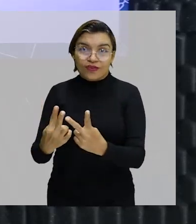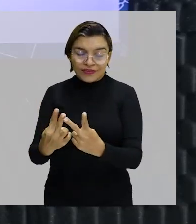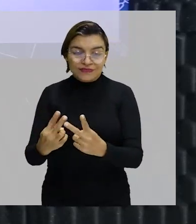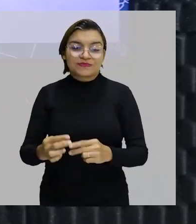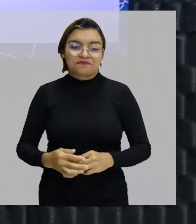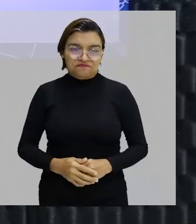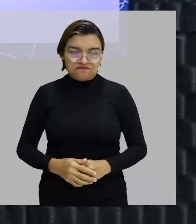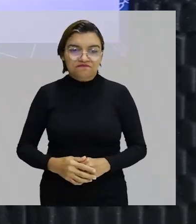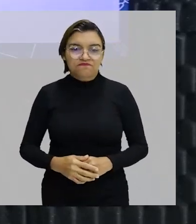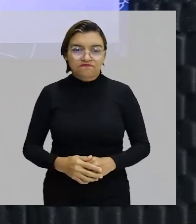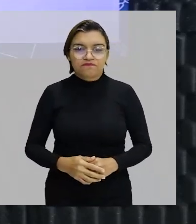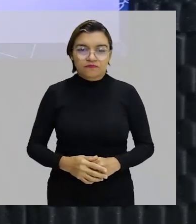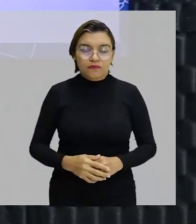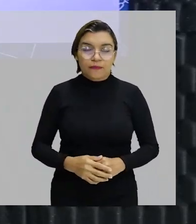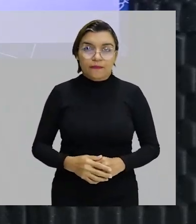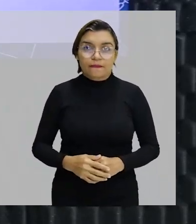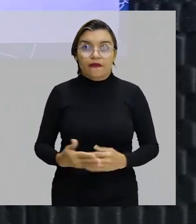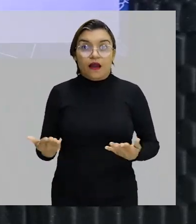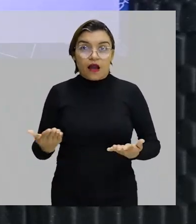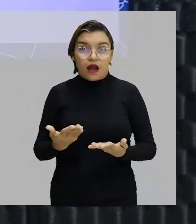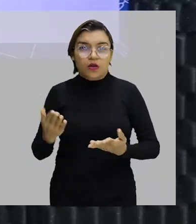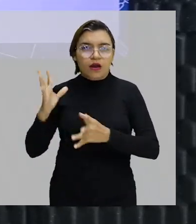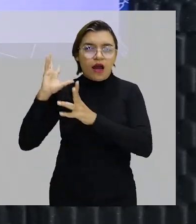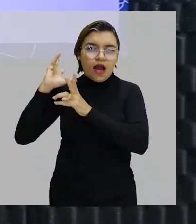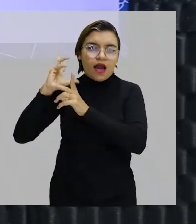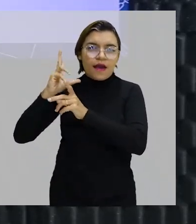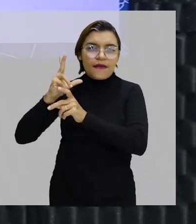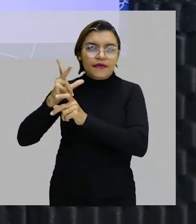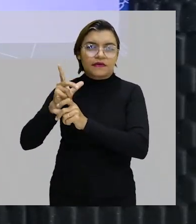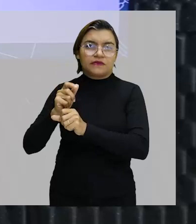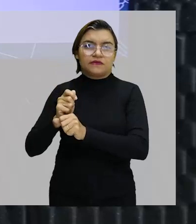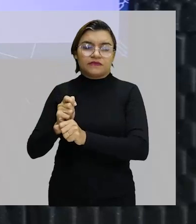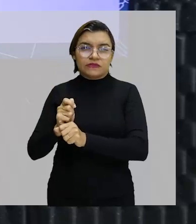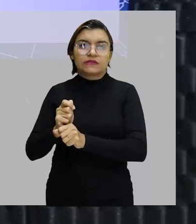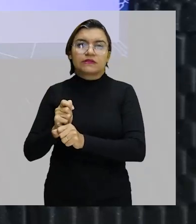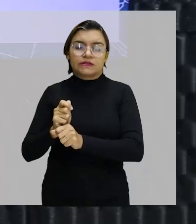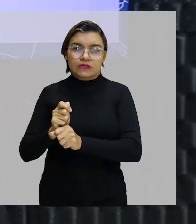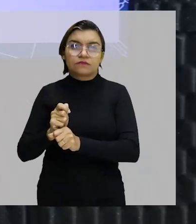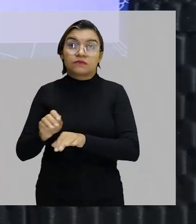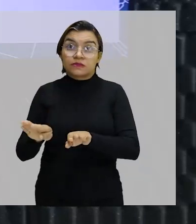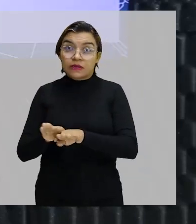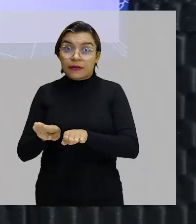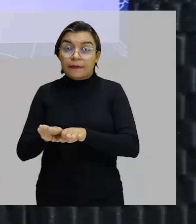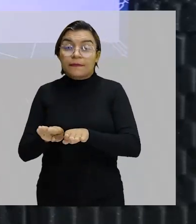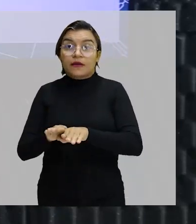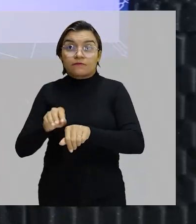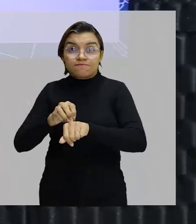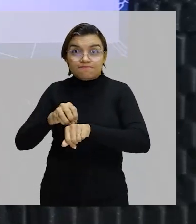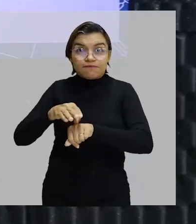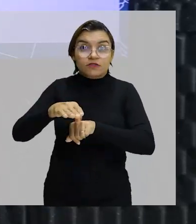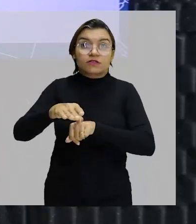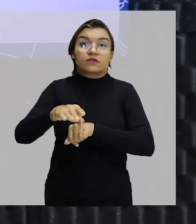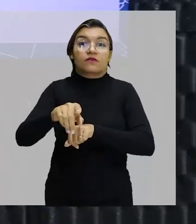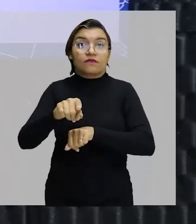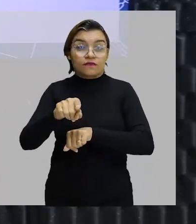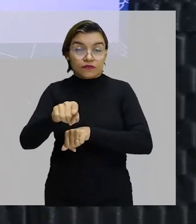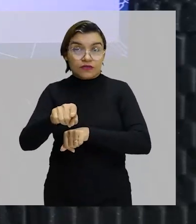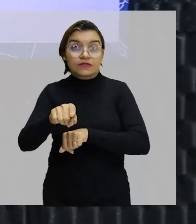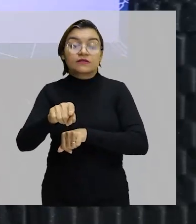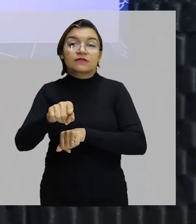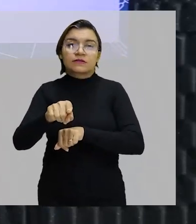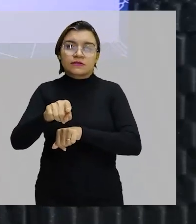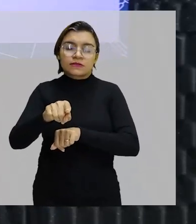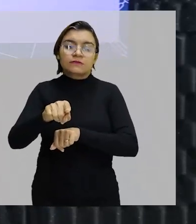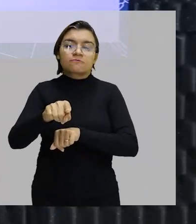Então, nós vamos fazer uma breve revisão, colocar algumas dicas ou passos que precisamos